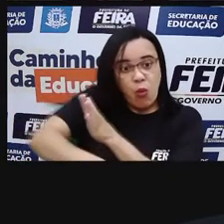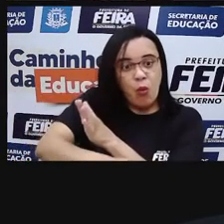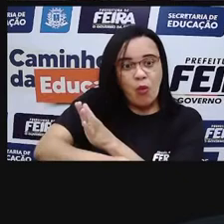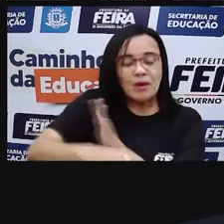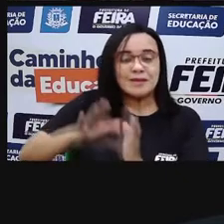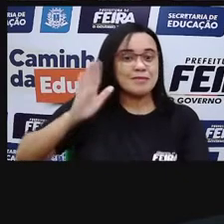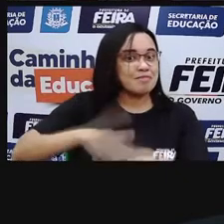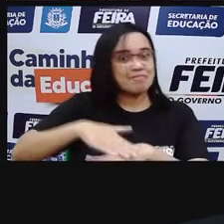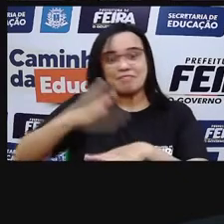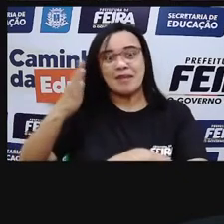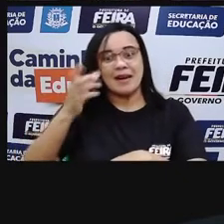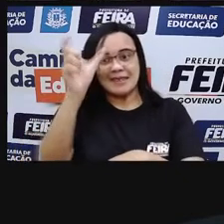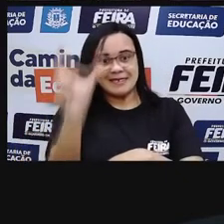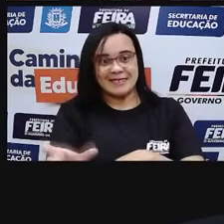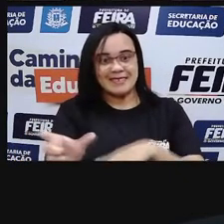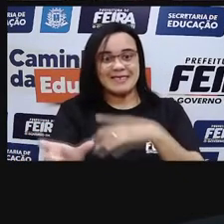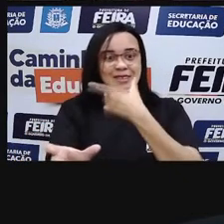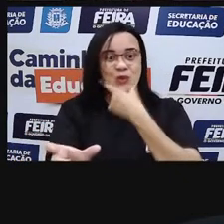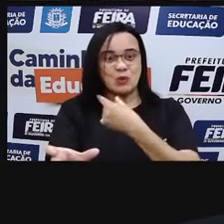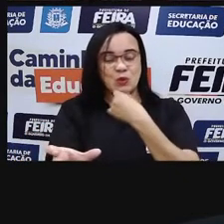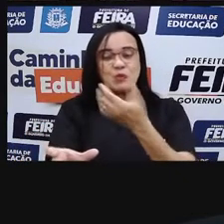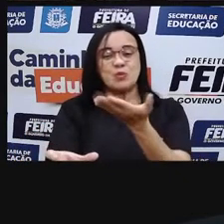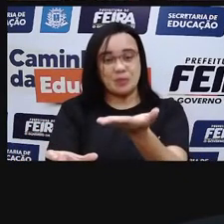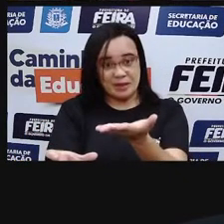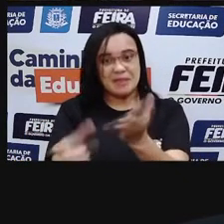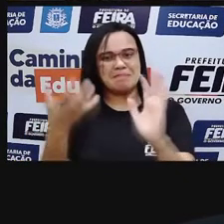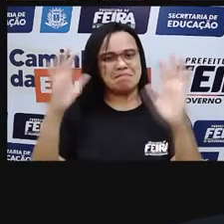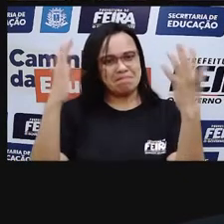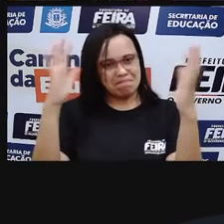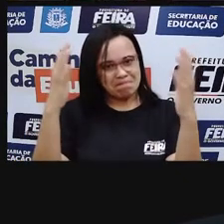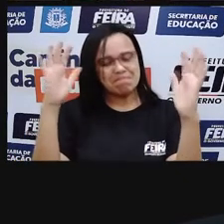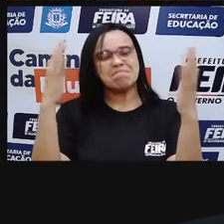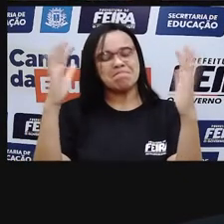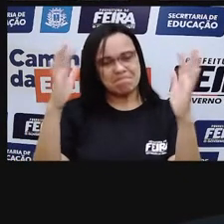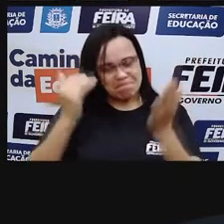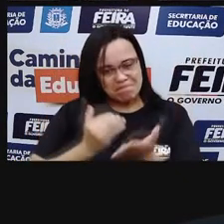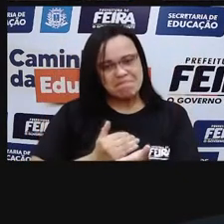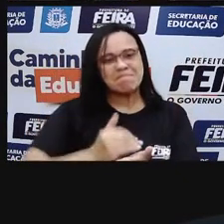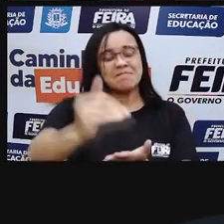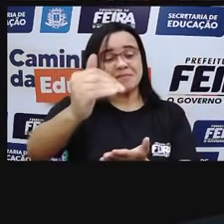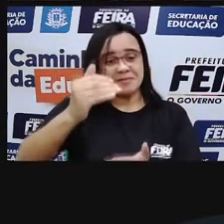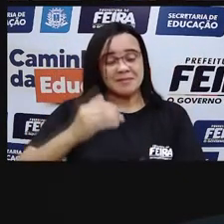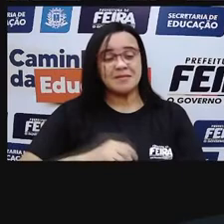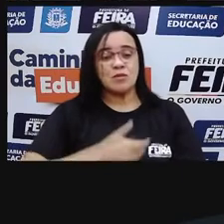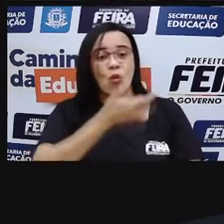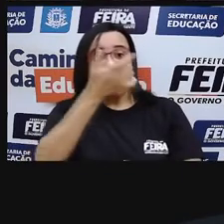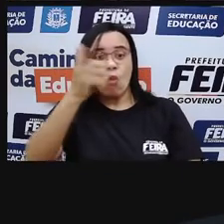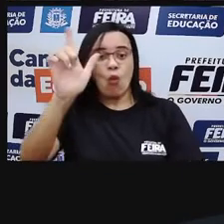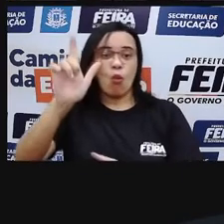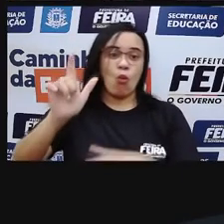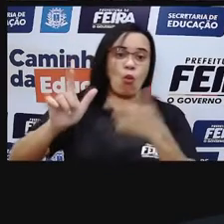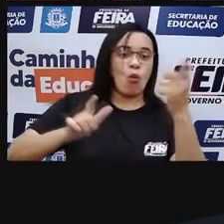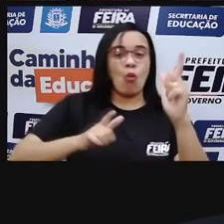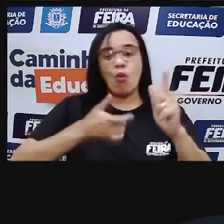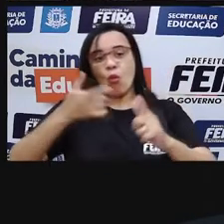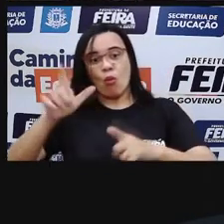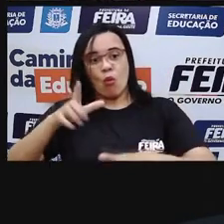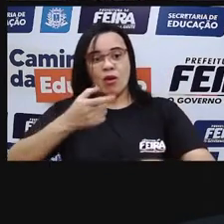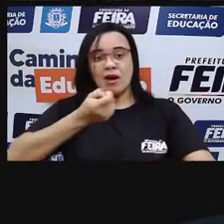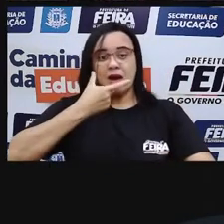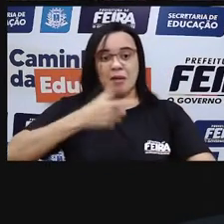E graças a ele, né, nós temos a penicilina e, a partir disso, outros antibióticos foram descobertos.